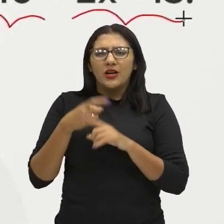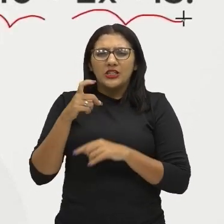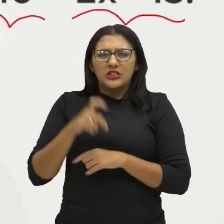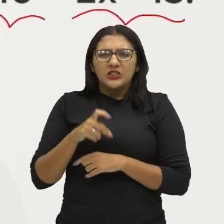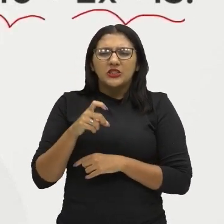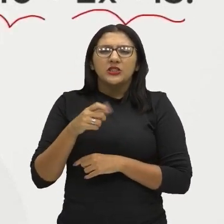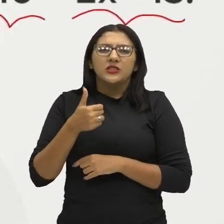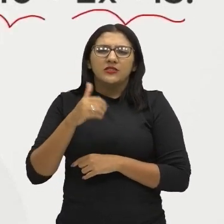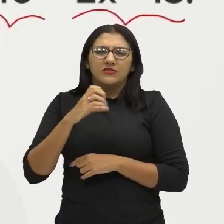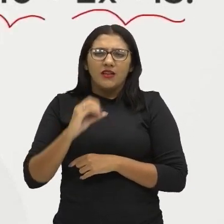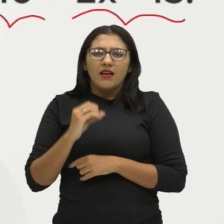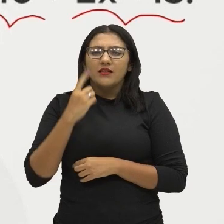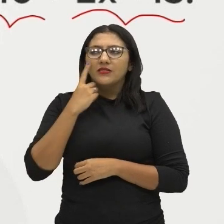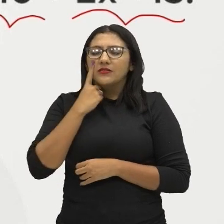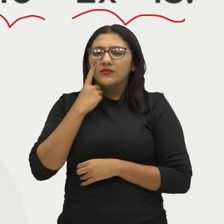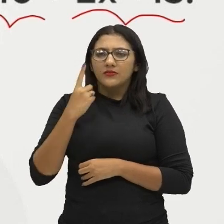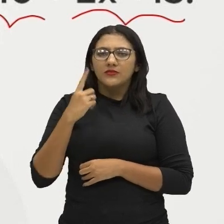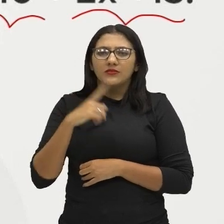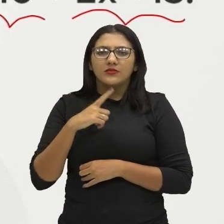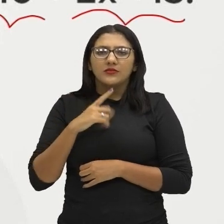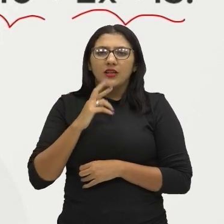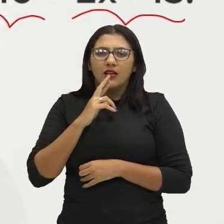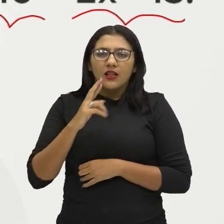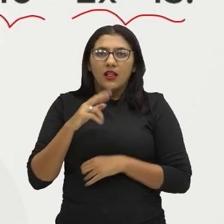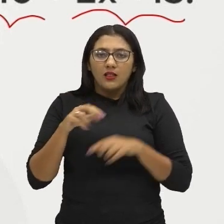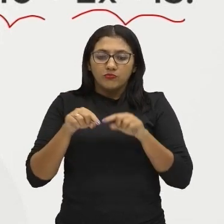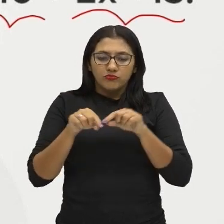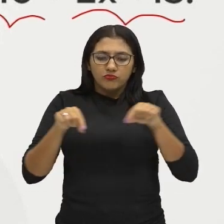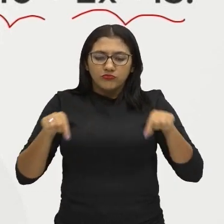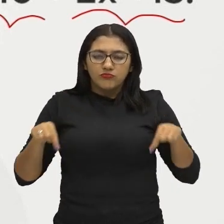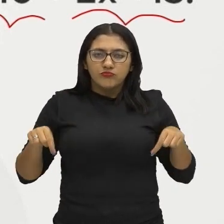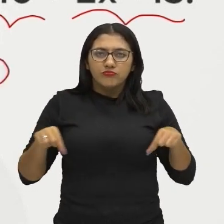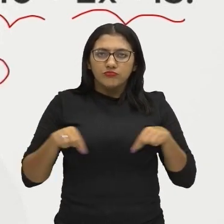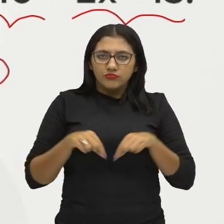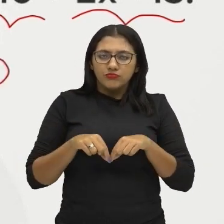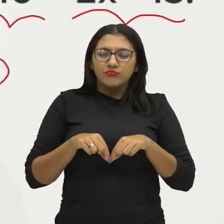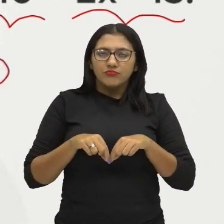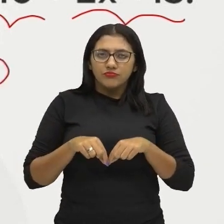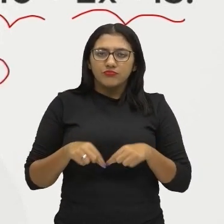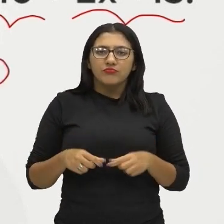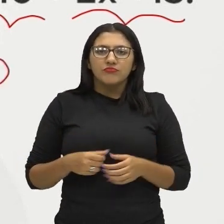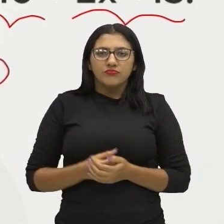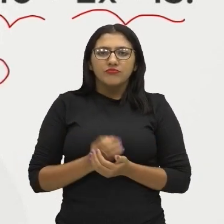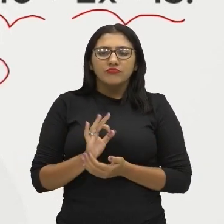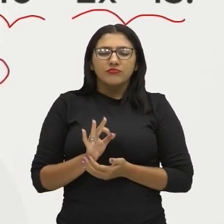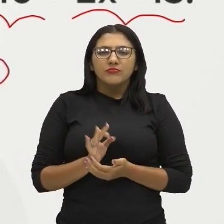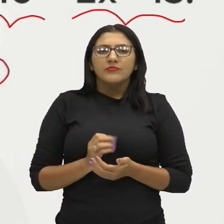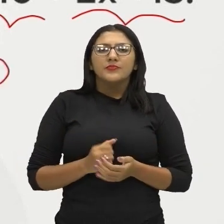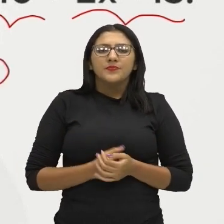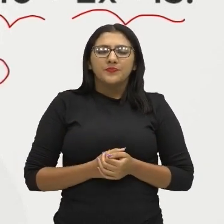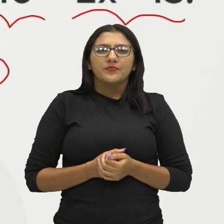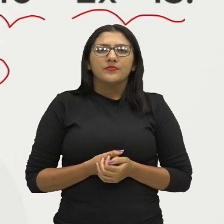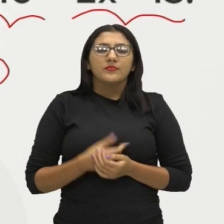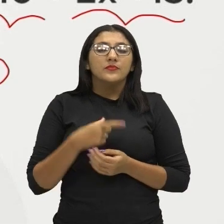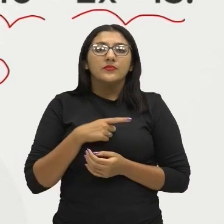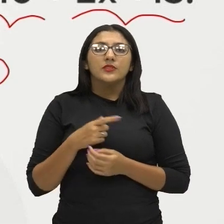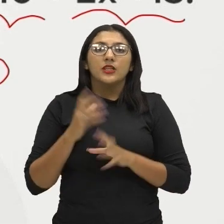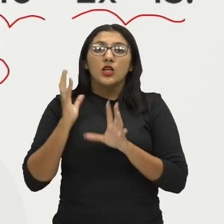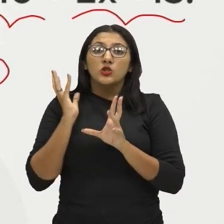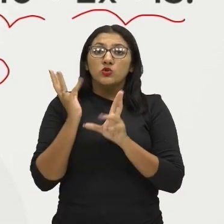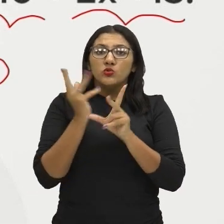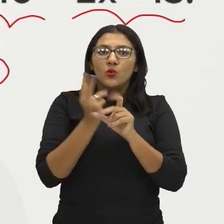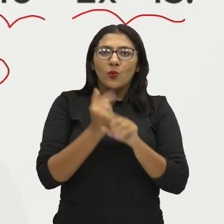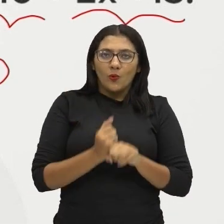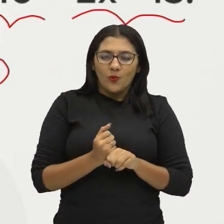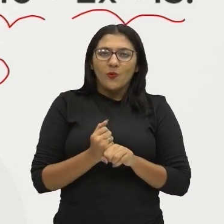mais 15. Isso vai me dar o perímetro, beleza? Que é a soma dos